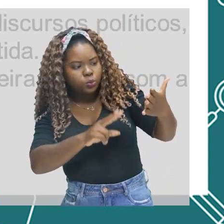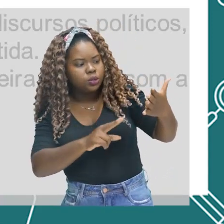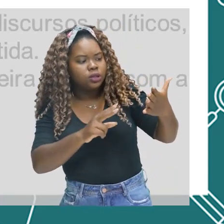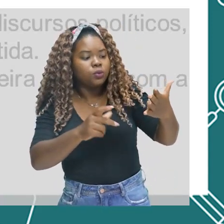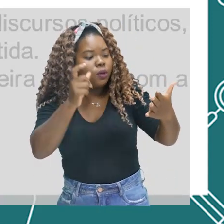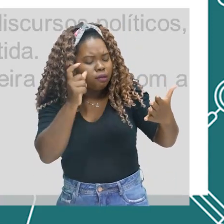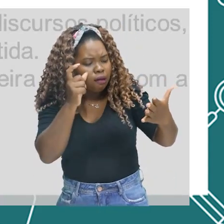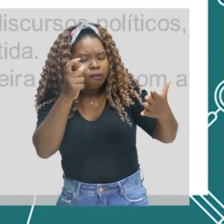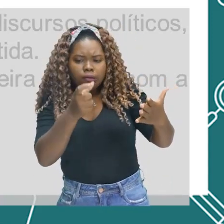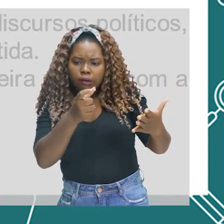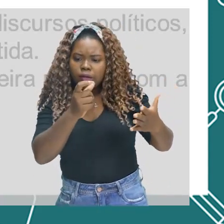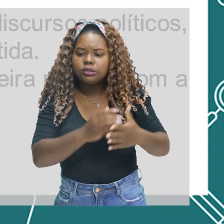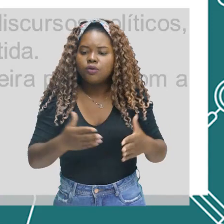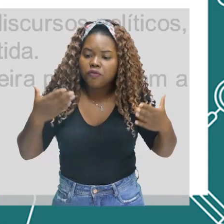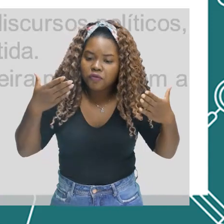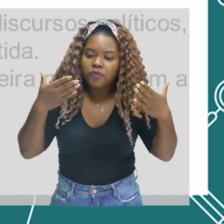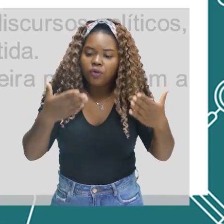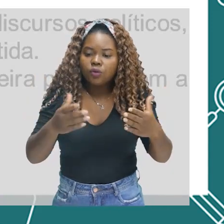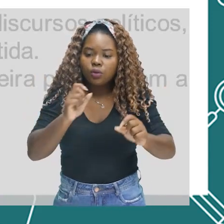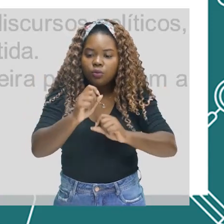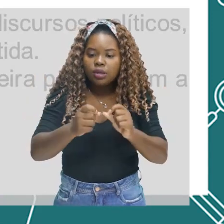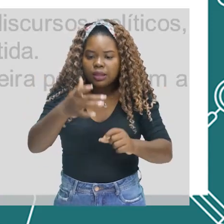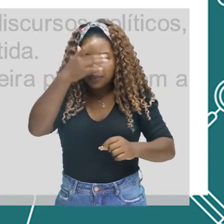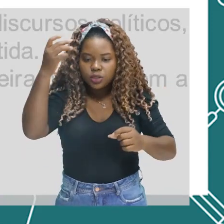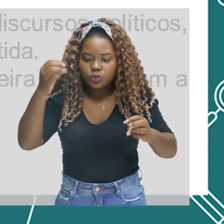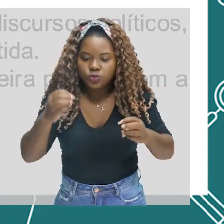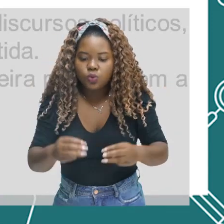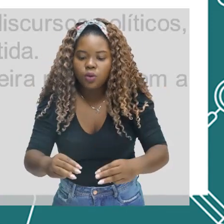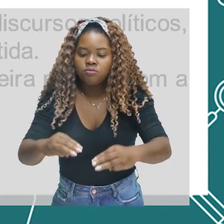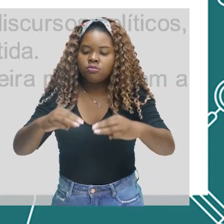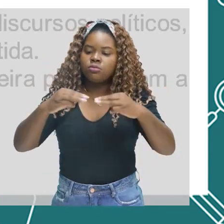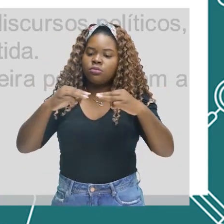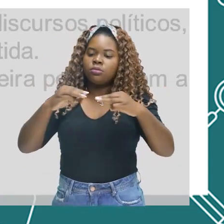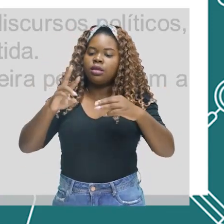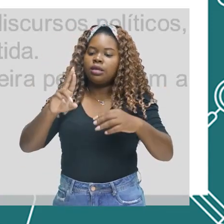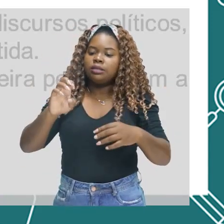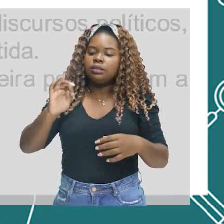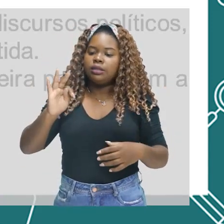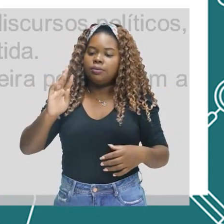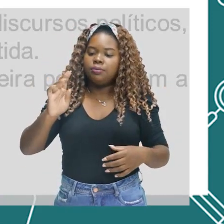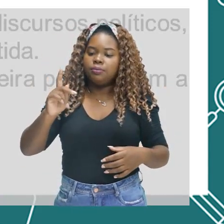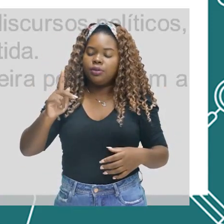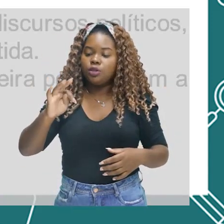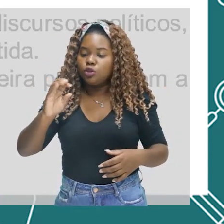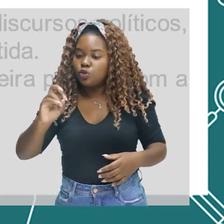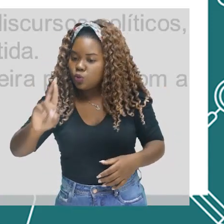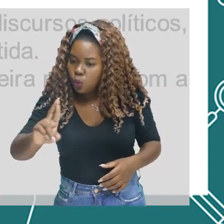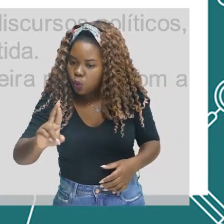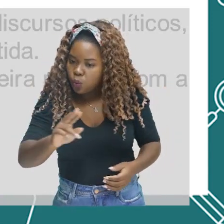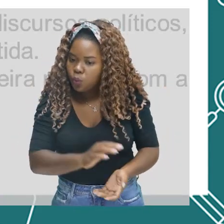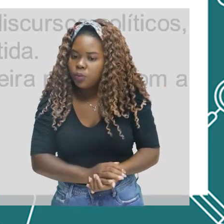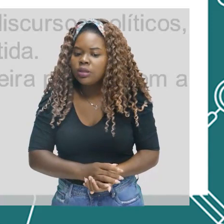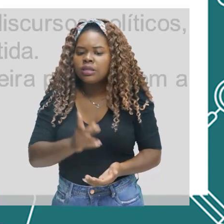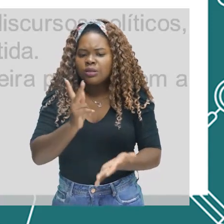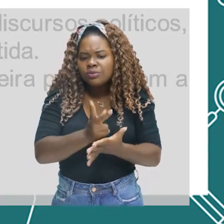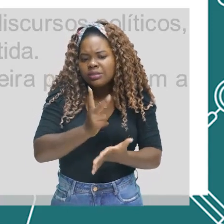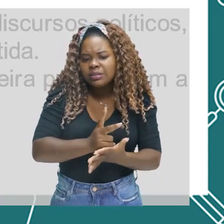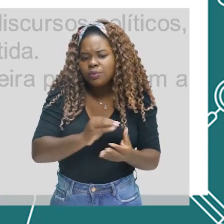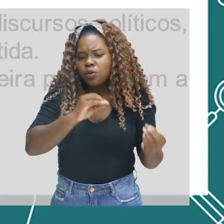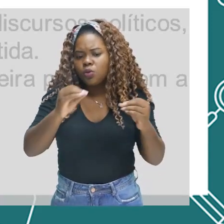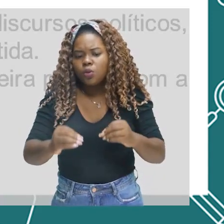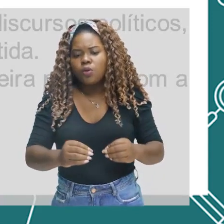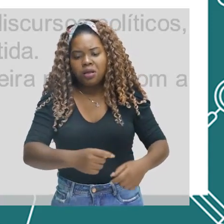receptor da mensagem. Essa função é muito utilizada nas propagandas, publicidades, discursos políticos, de modo